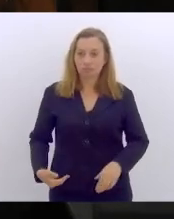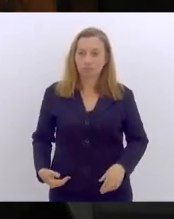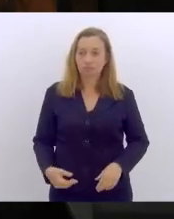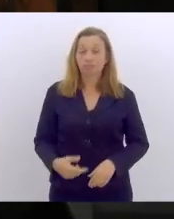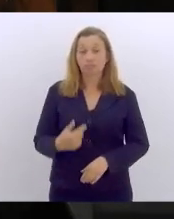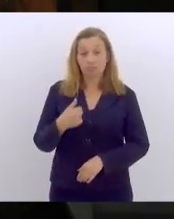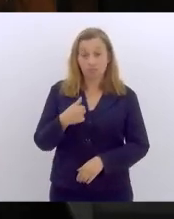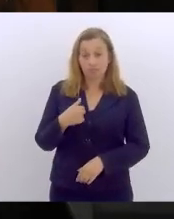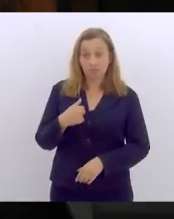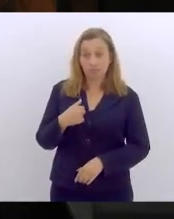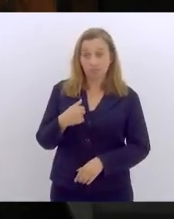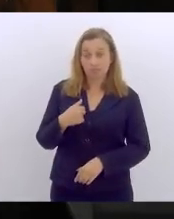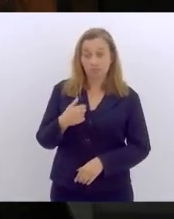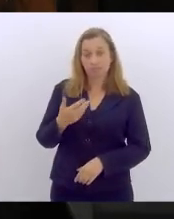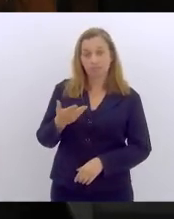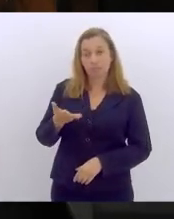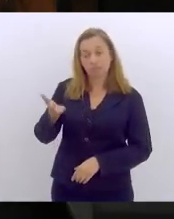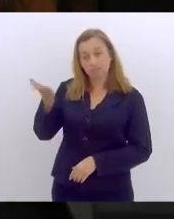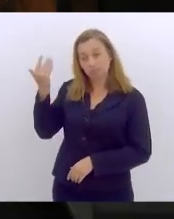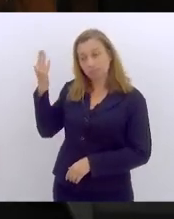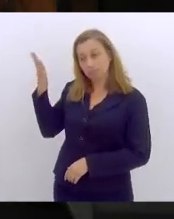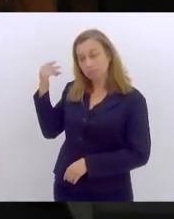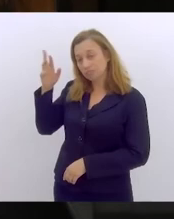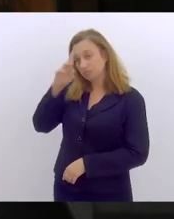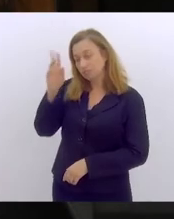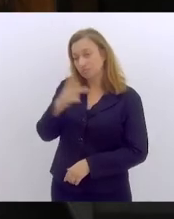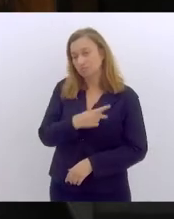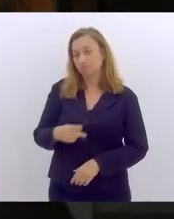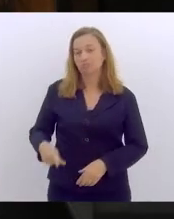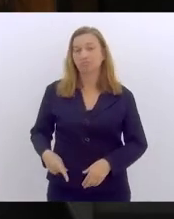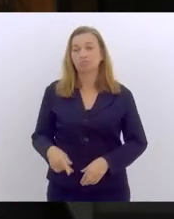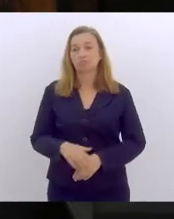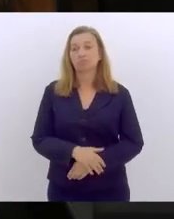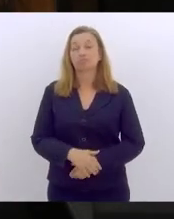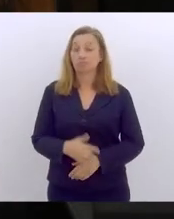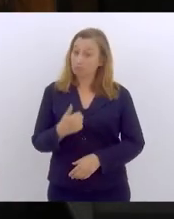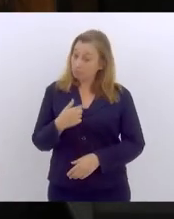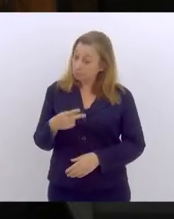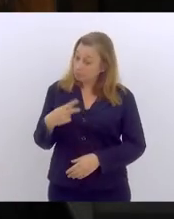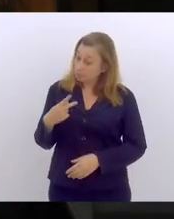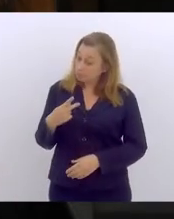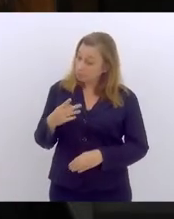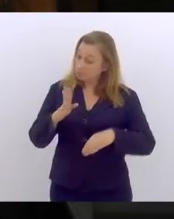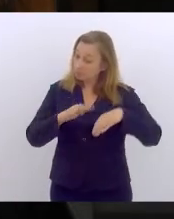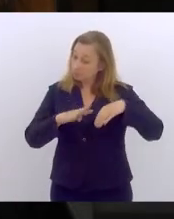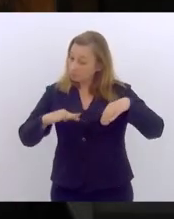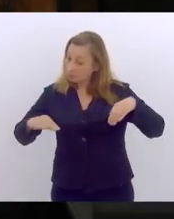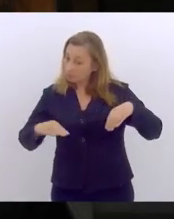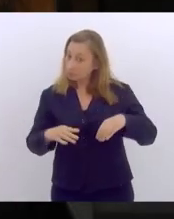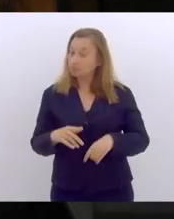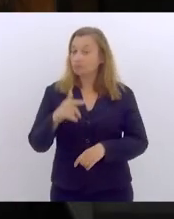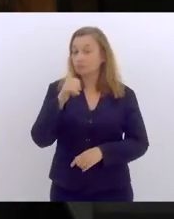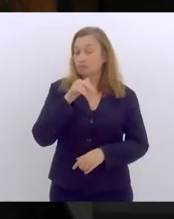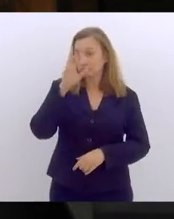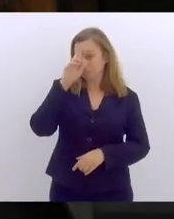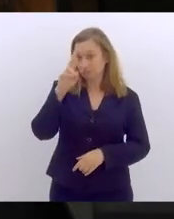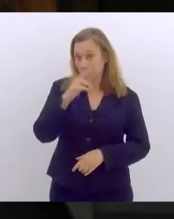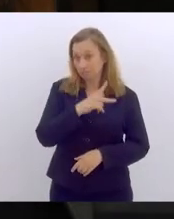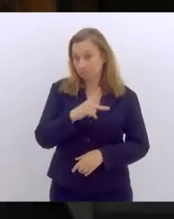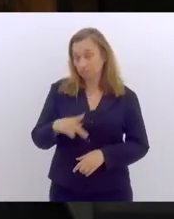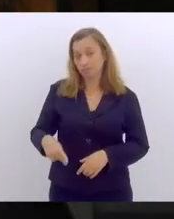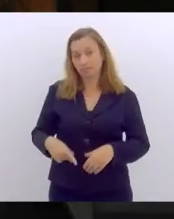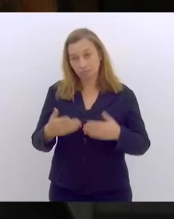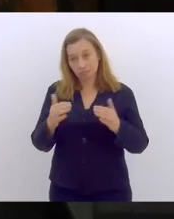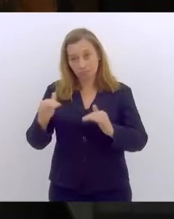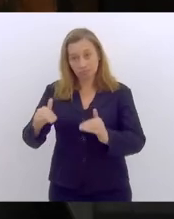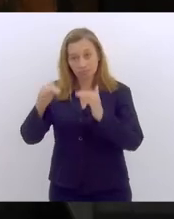de uma época, senhora presidente, que quando, estou falando da Guanabara, quando Vossa Excelência